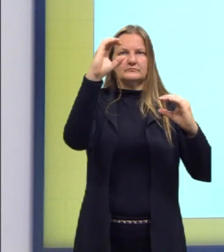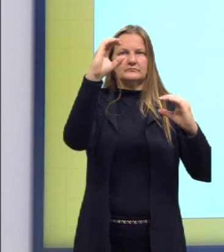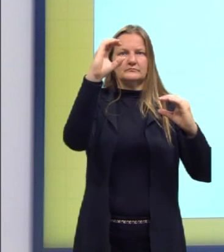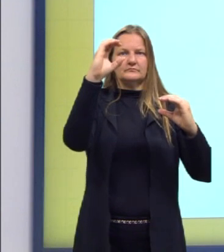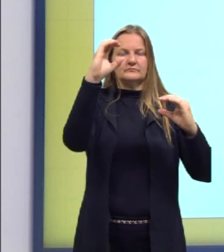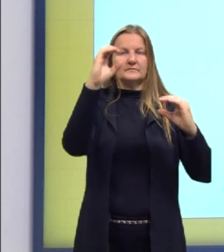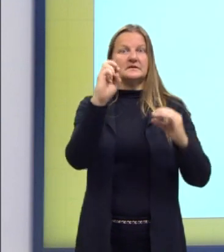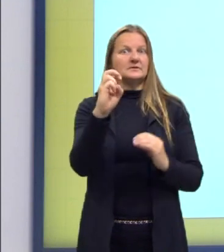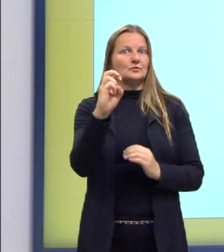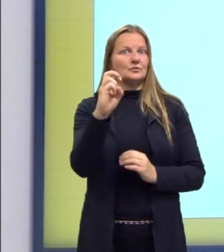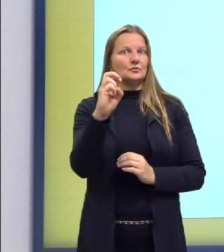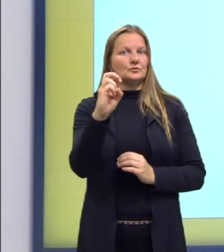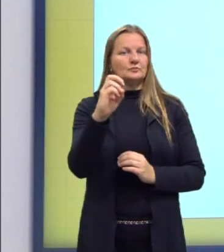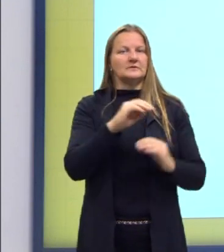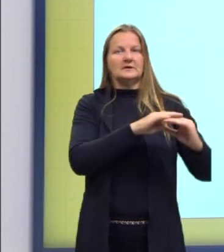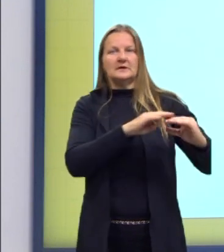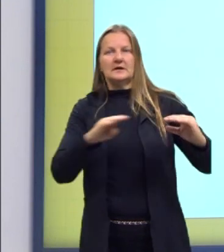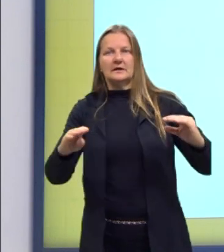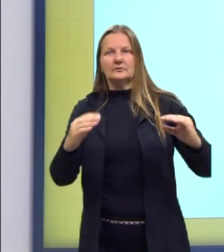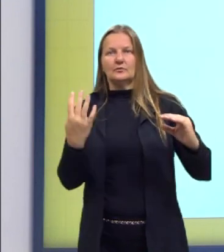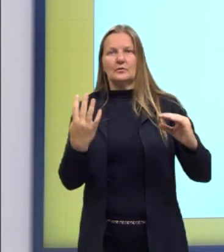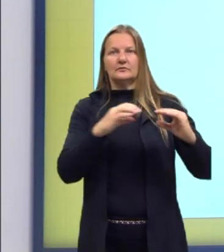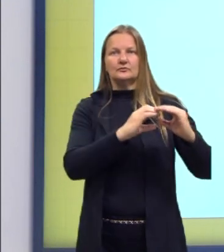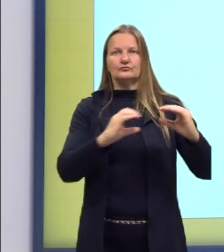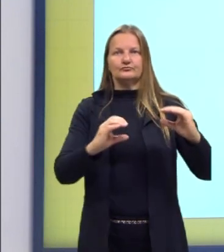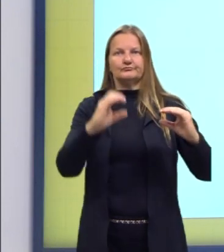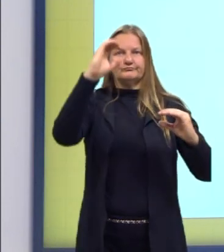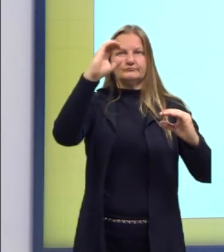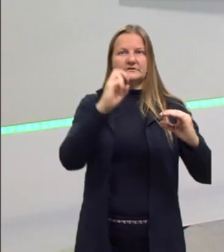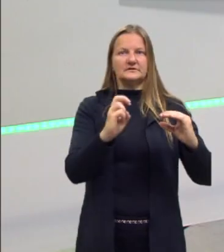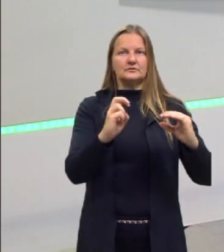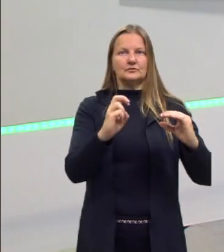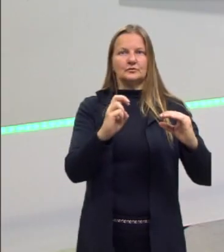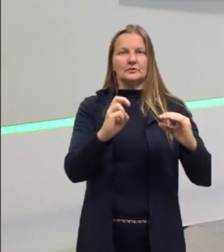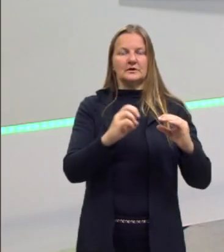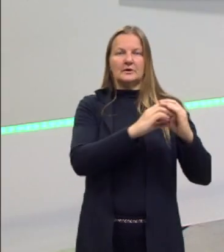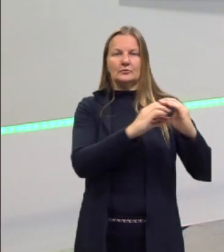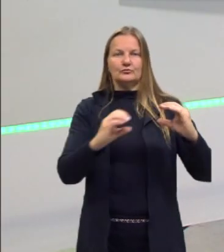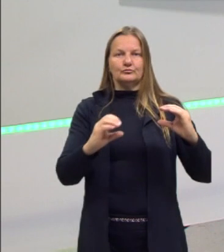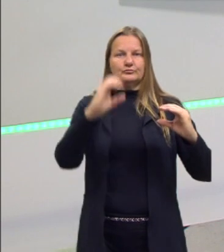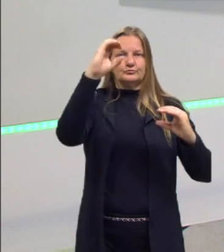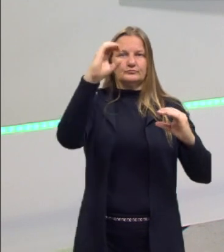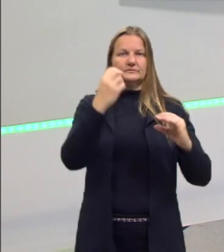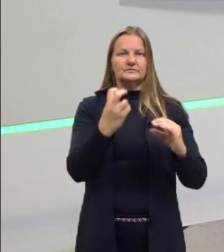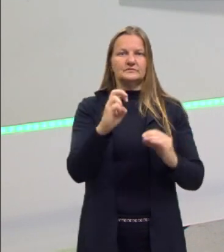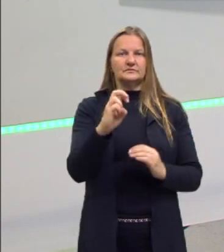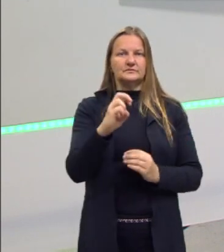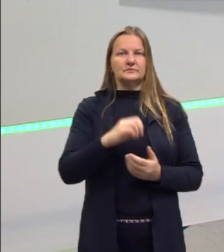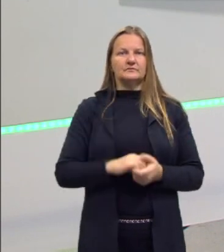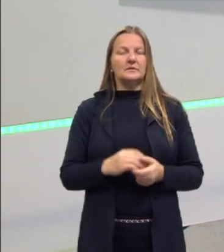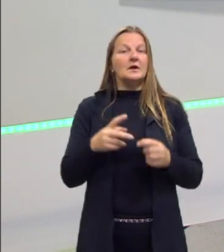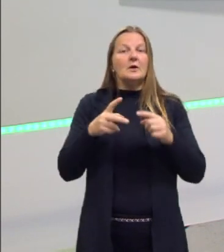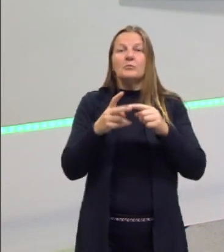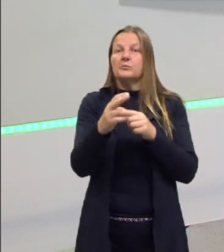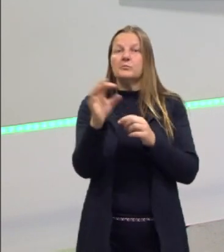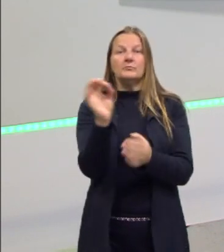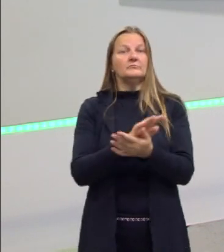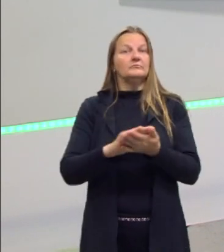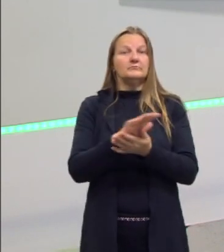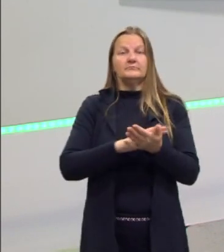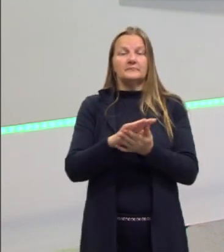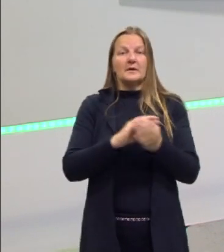cinco carbonos na cadeia principal e também cadeia vai ser maior se eu subir aqui eu não Estou interrompendo em